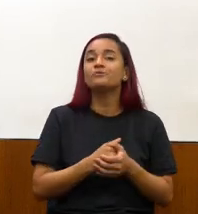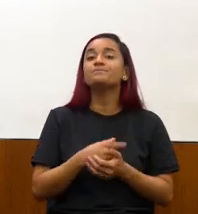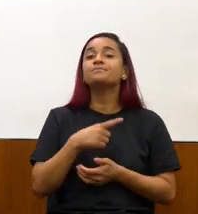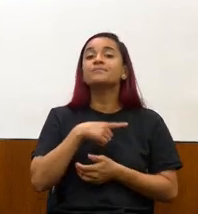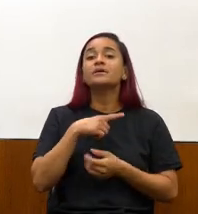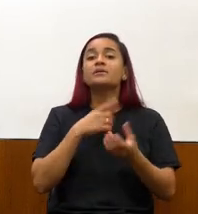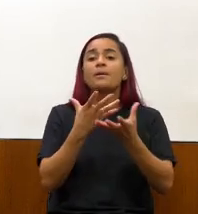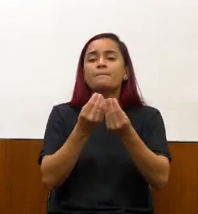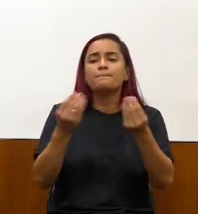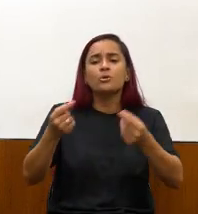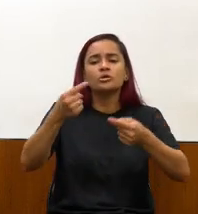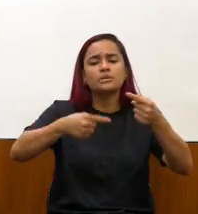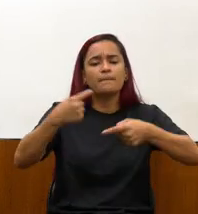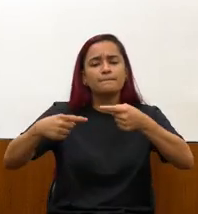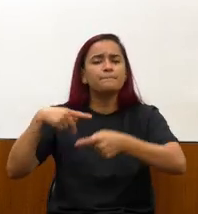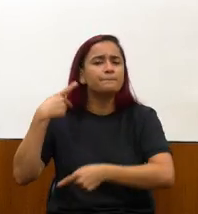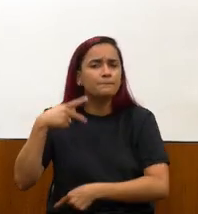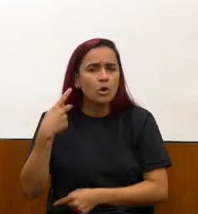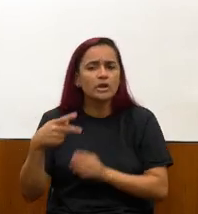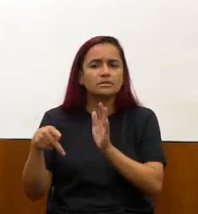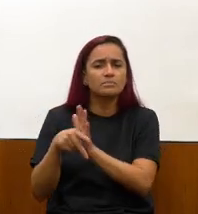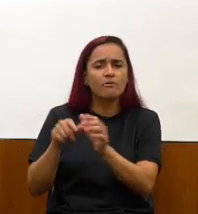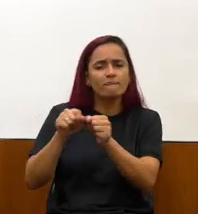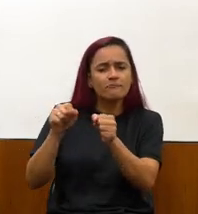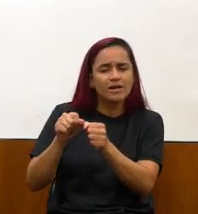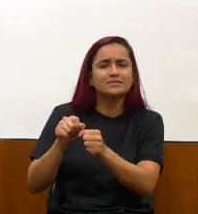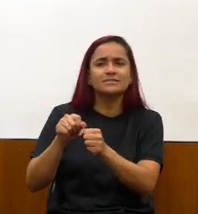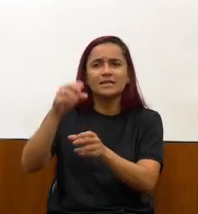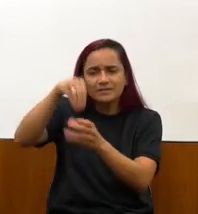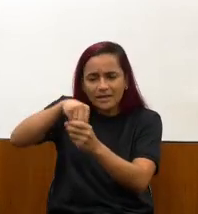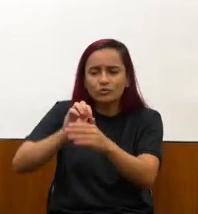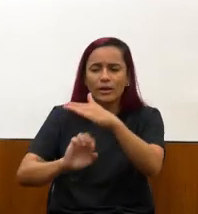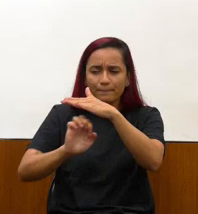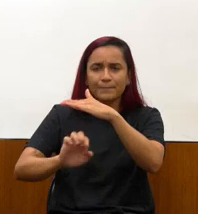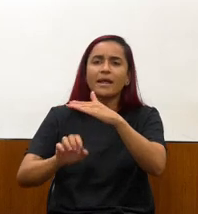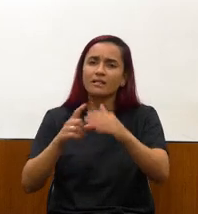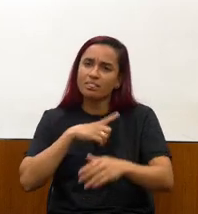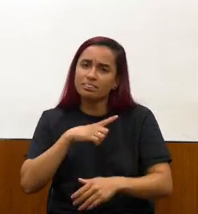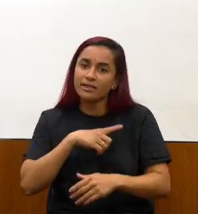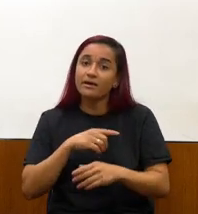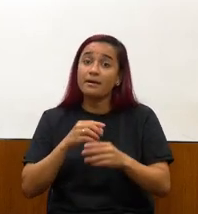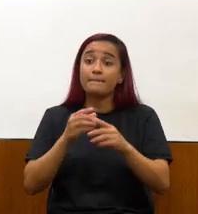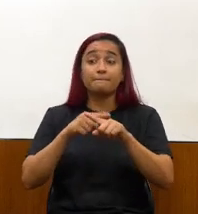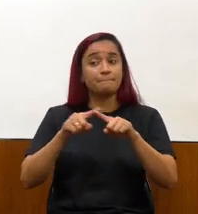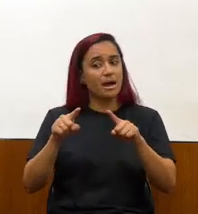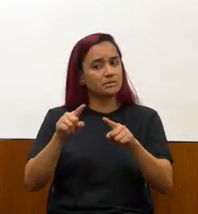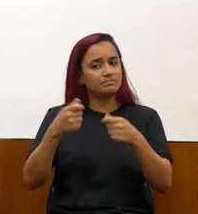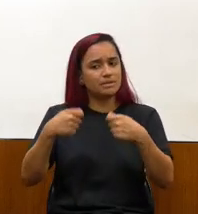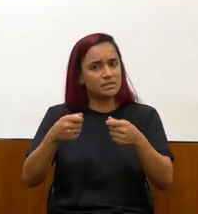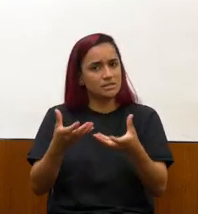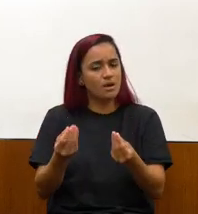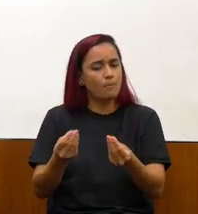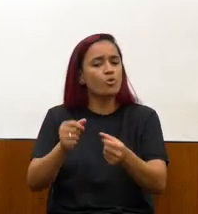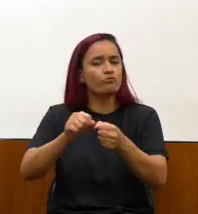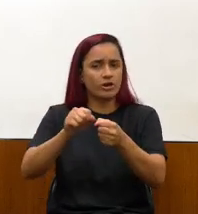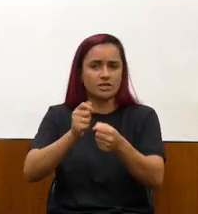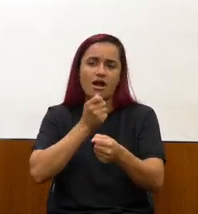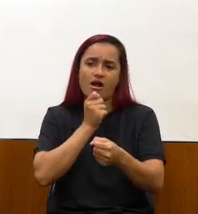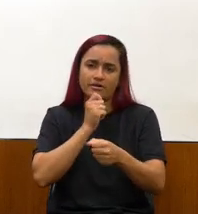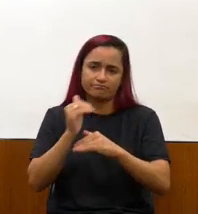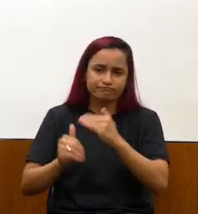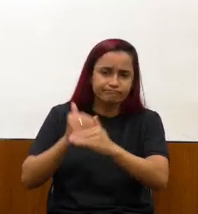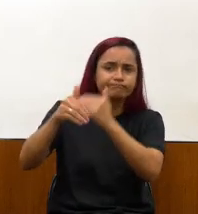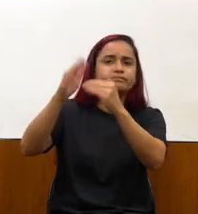feita. A gente pode falar de conta-gota nas empresas, mas a gente tem muita ainda política sendo feita justamente para abraçar